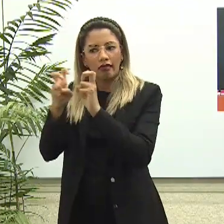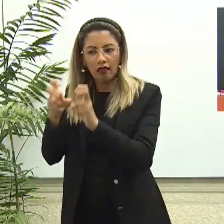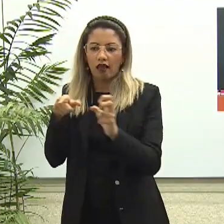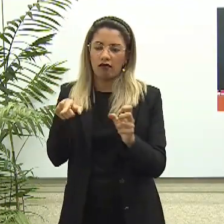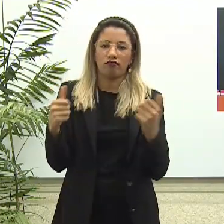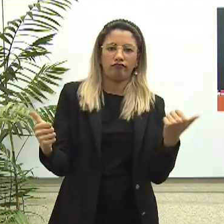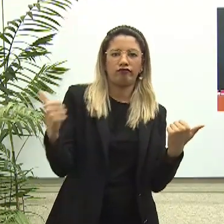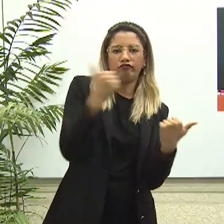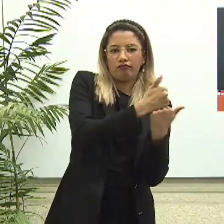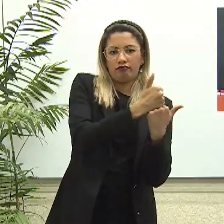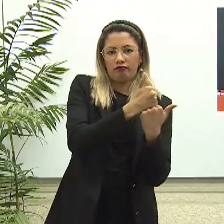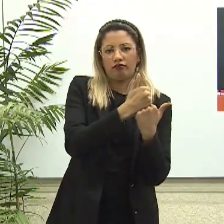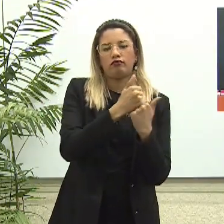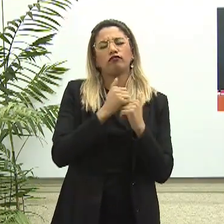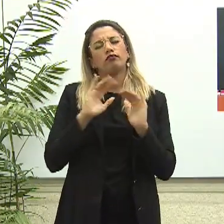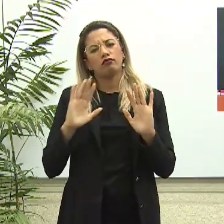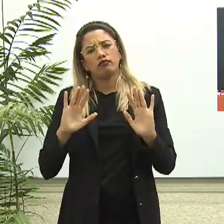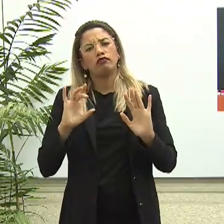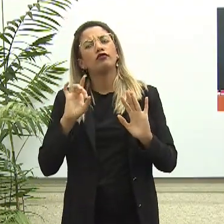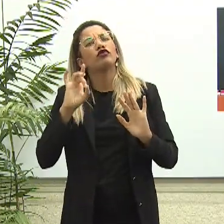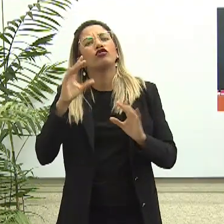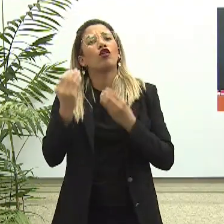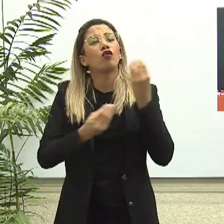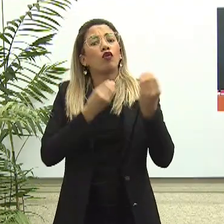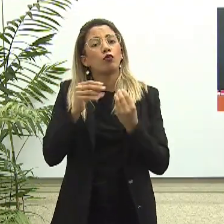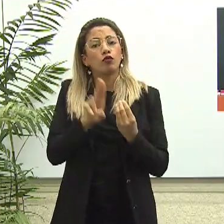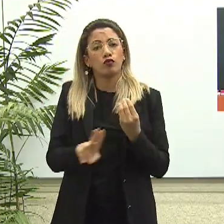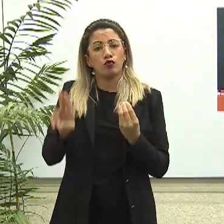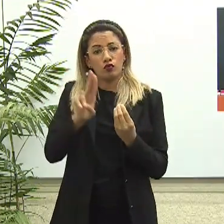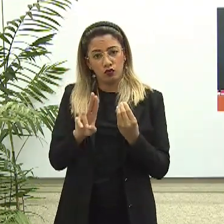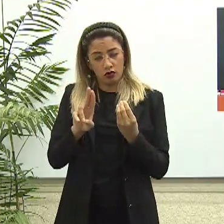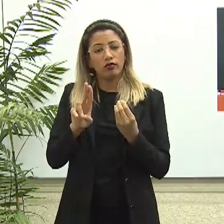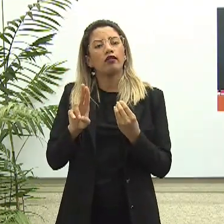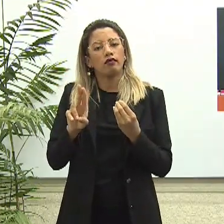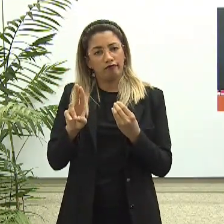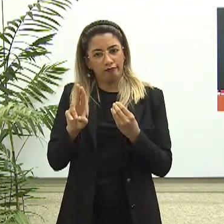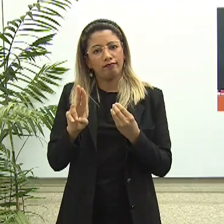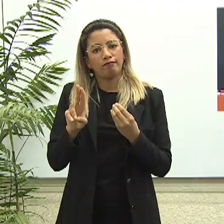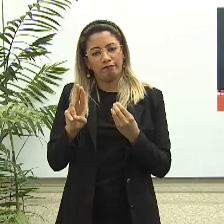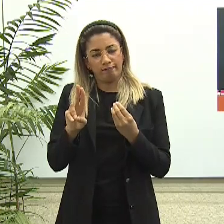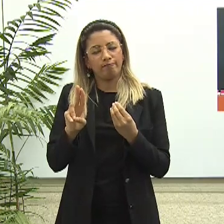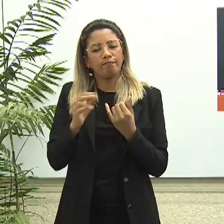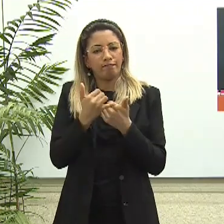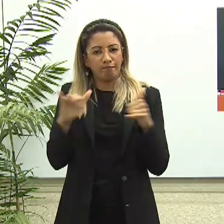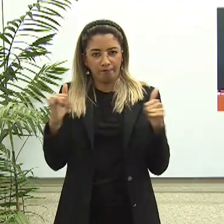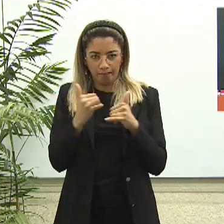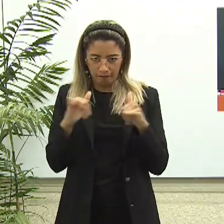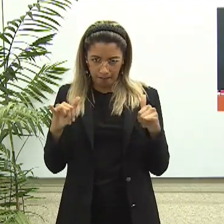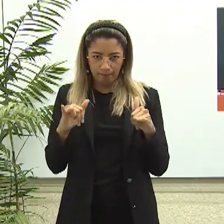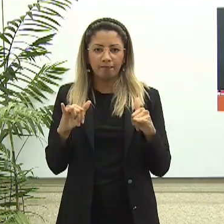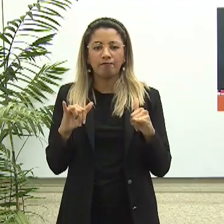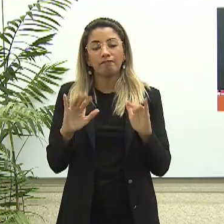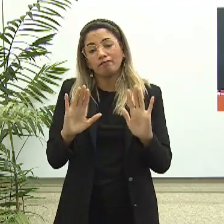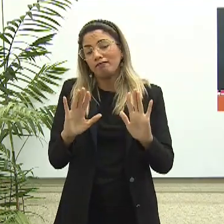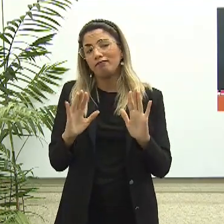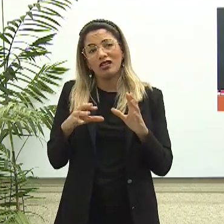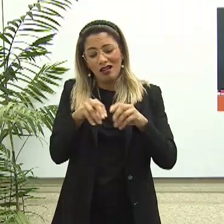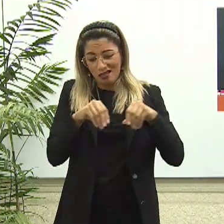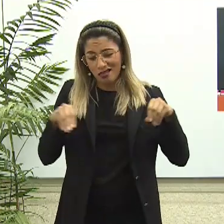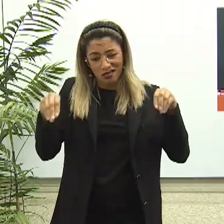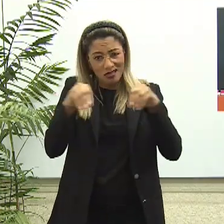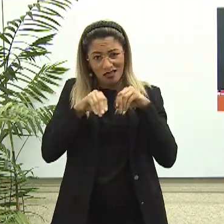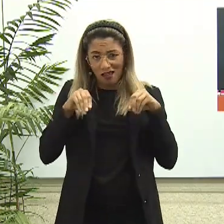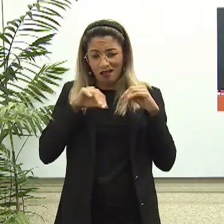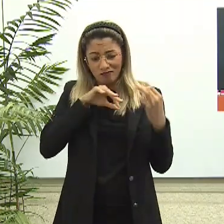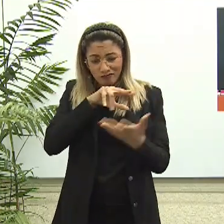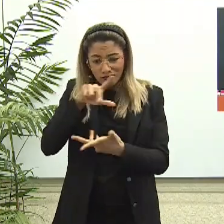a a lógica Consumista ela segue a mesma a gente vai continuar eh enfim destruindo a terra mas a gente vai trocar